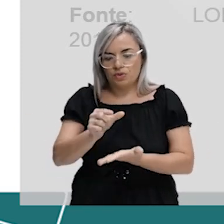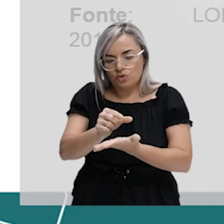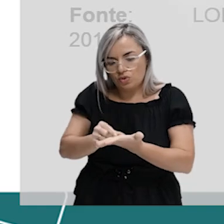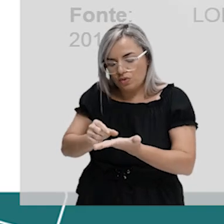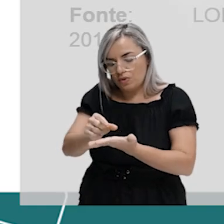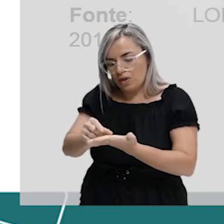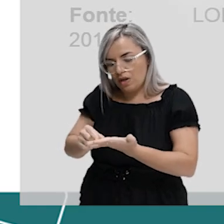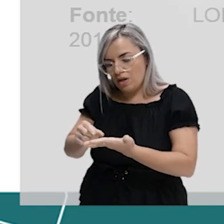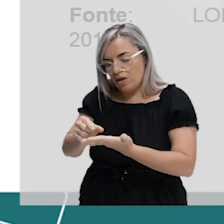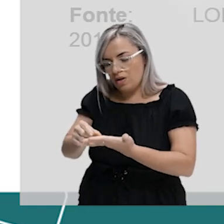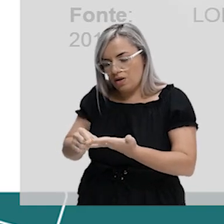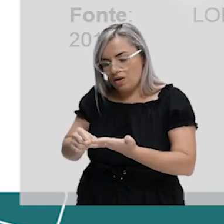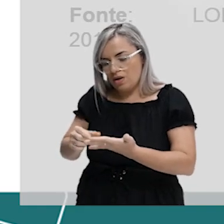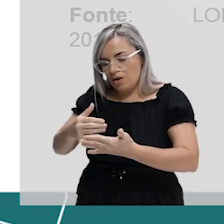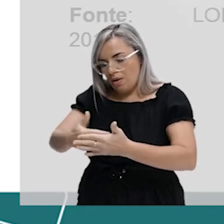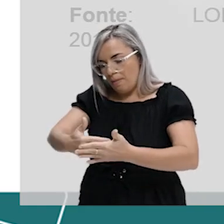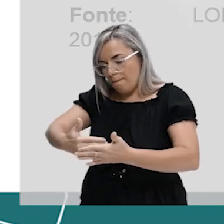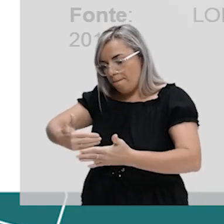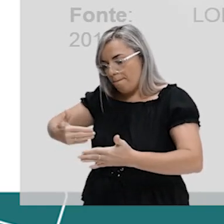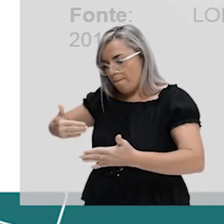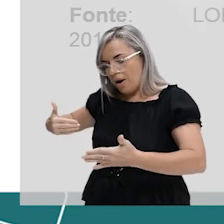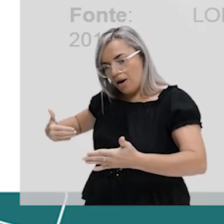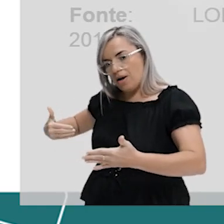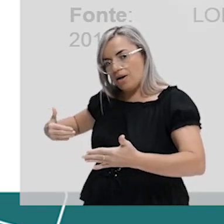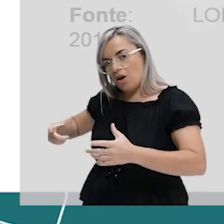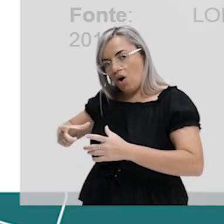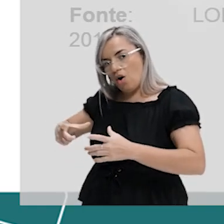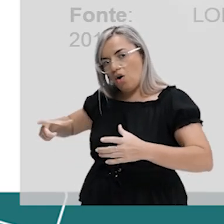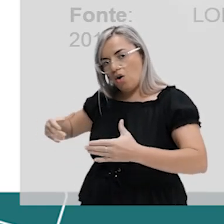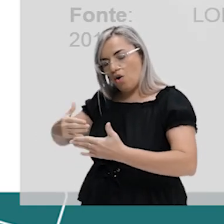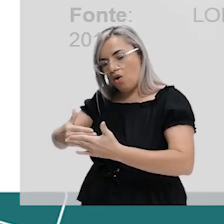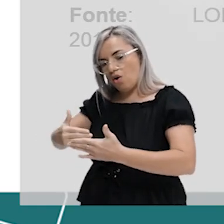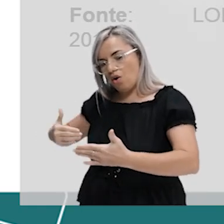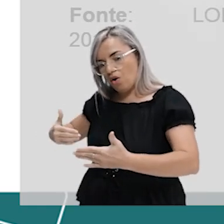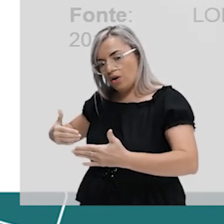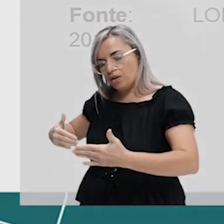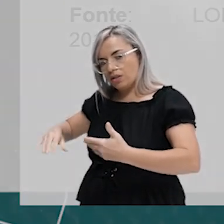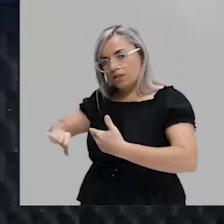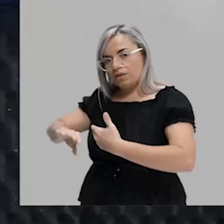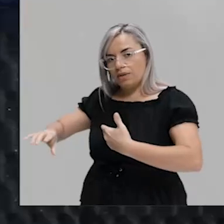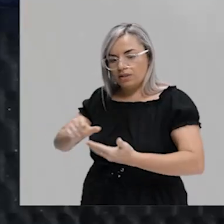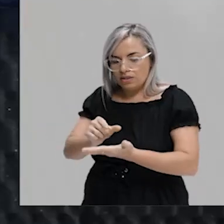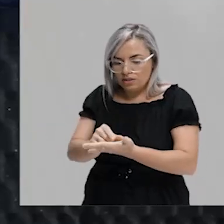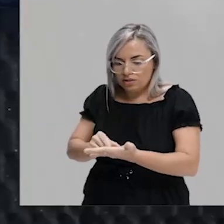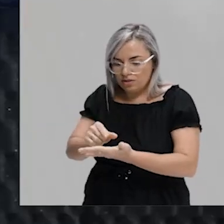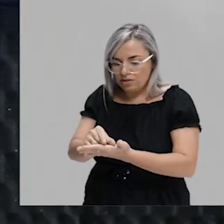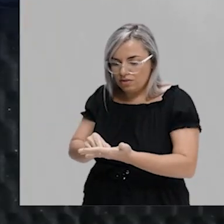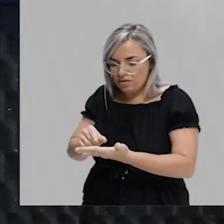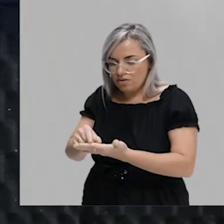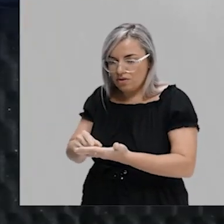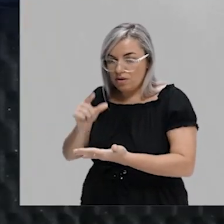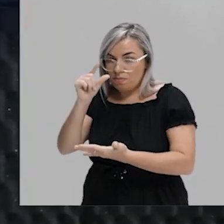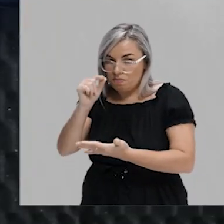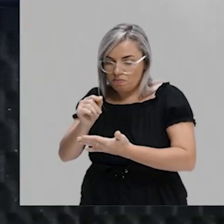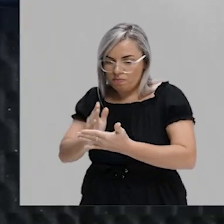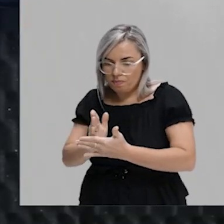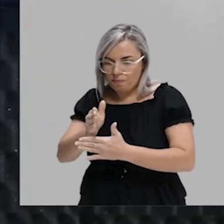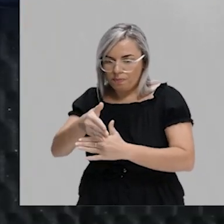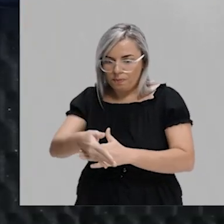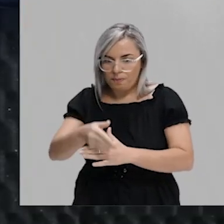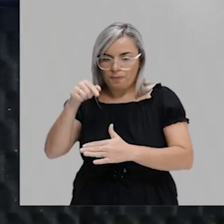de DNA sejam separados dos fragmentos menores. Esse processo, pessoal, é uma técnica de biologia